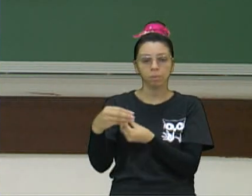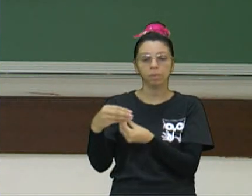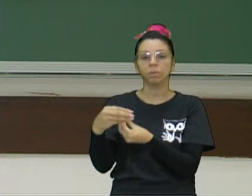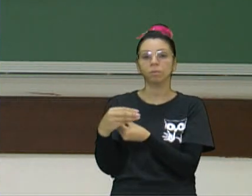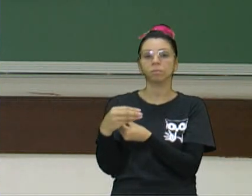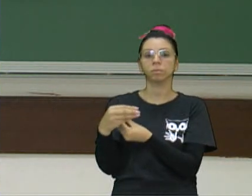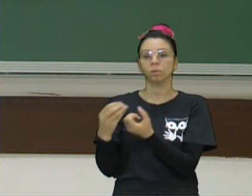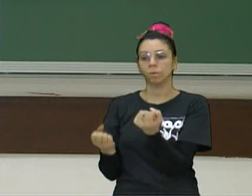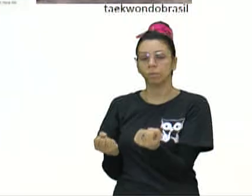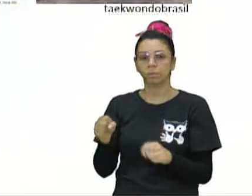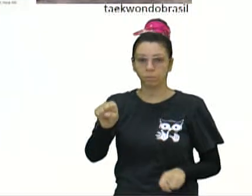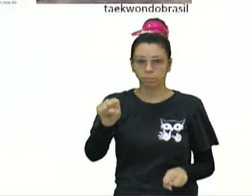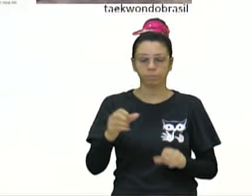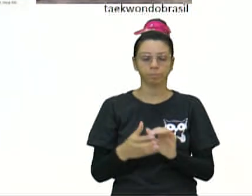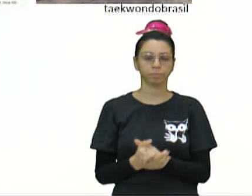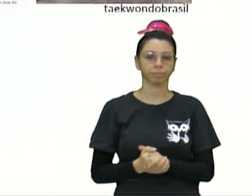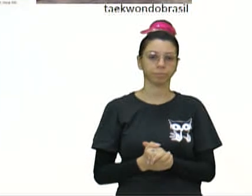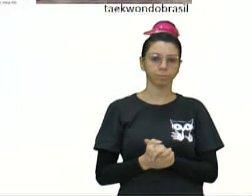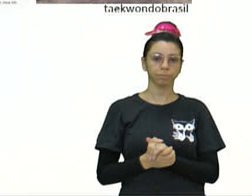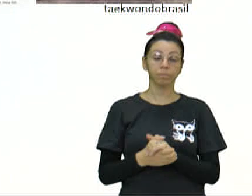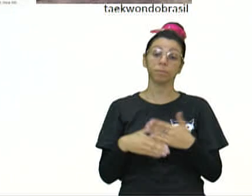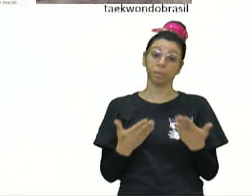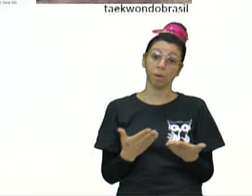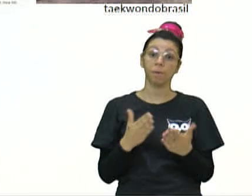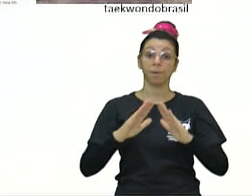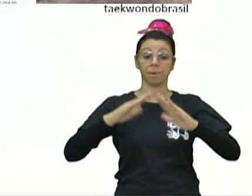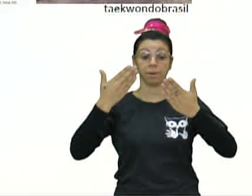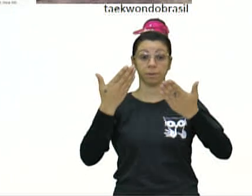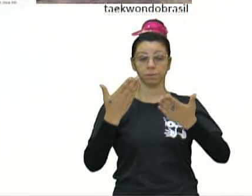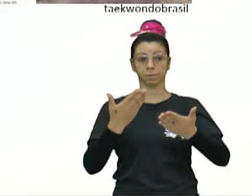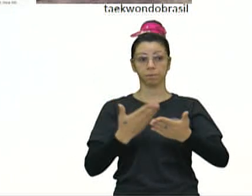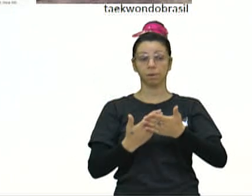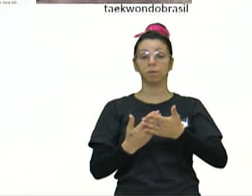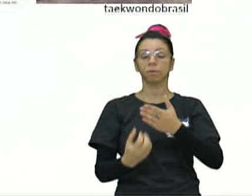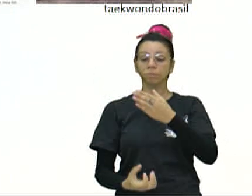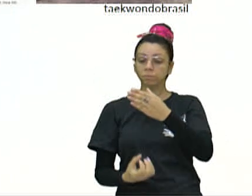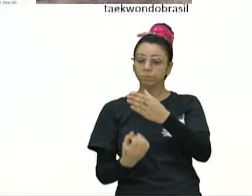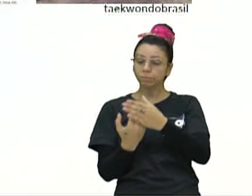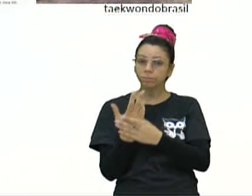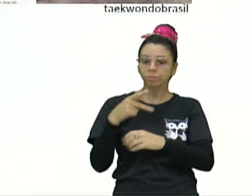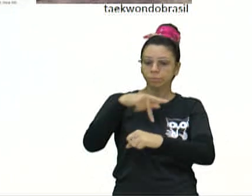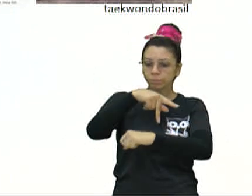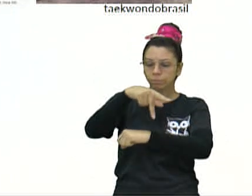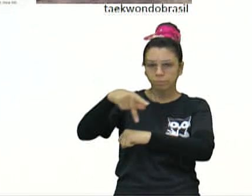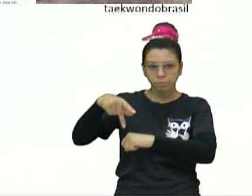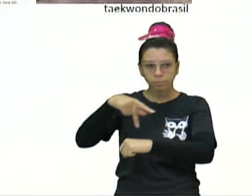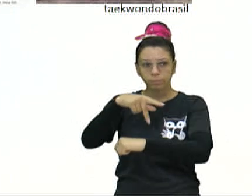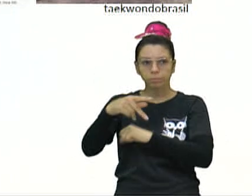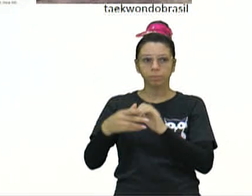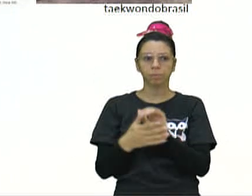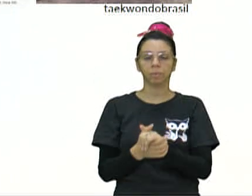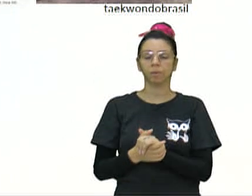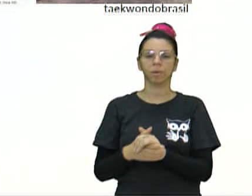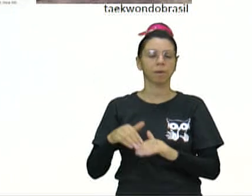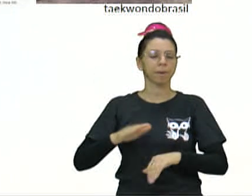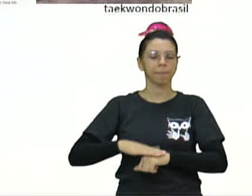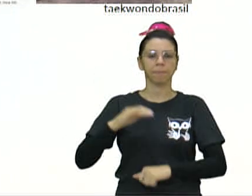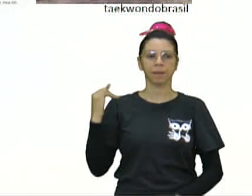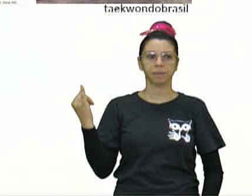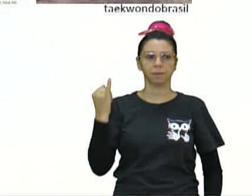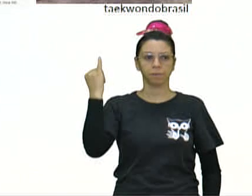as escolas tradicionais começaram a brotar pelo país, né, sendo as mais importantes a Shangdo Kinao,